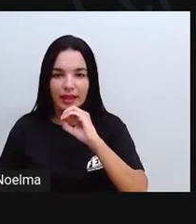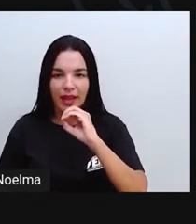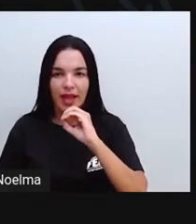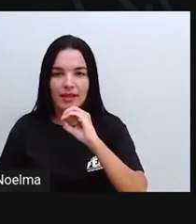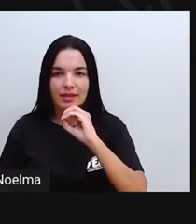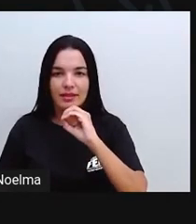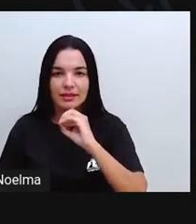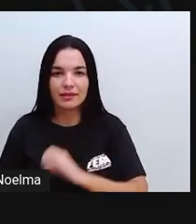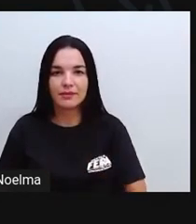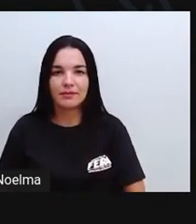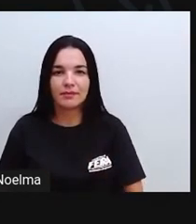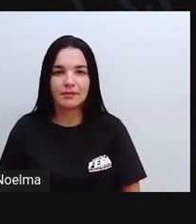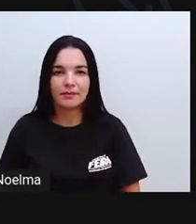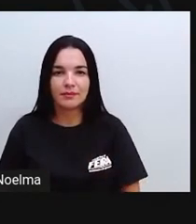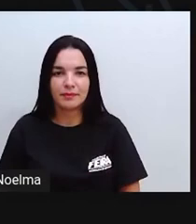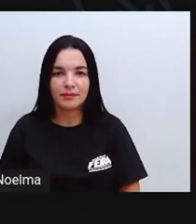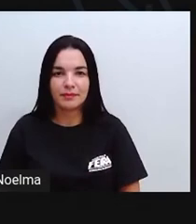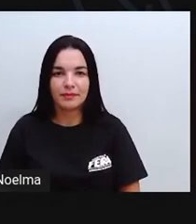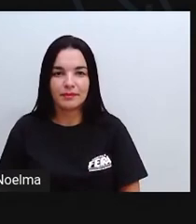10,